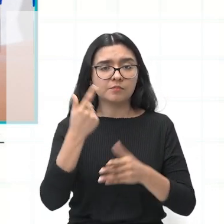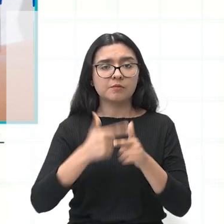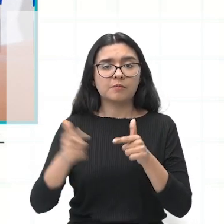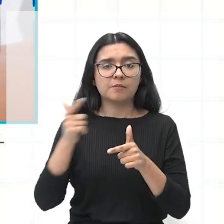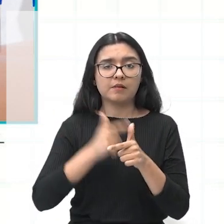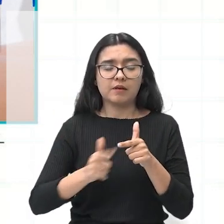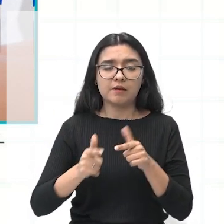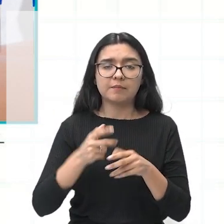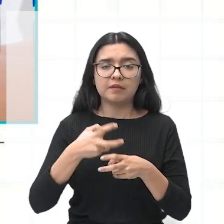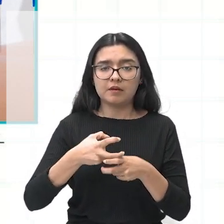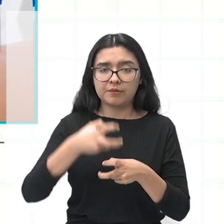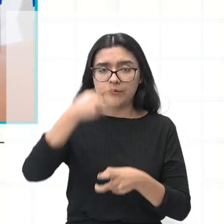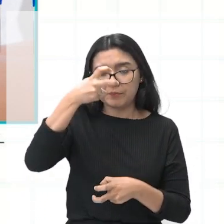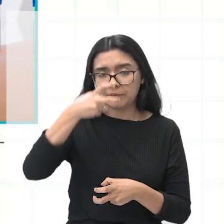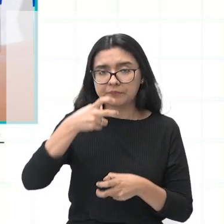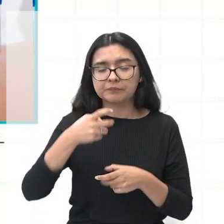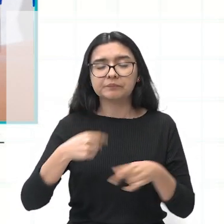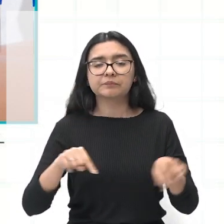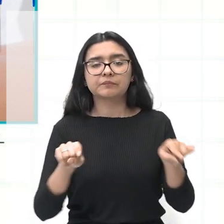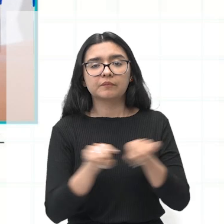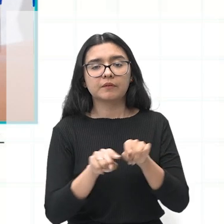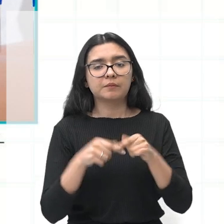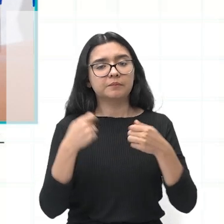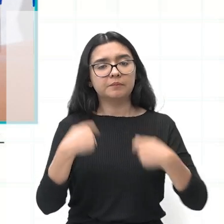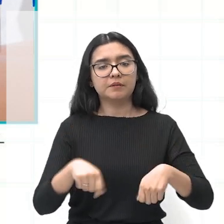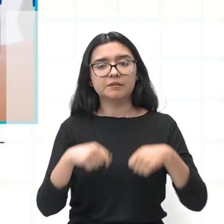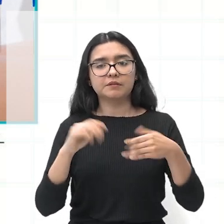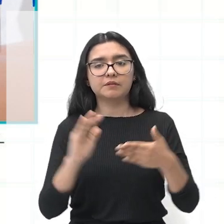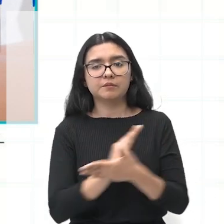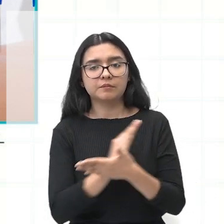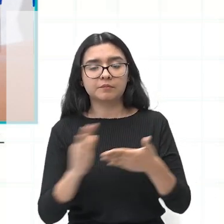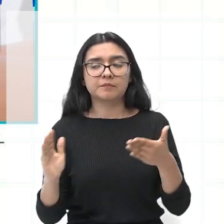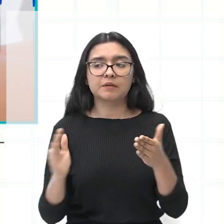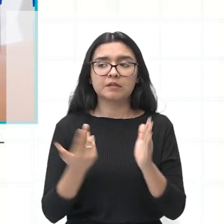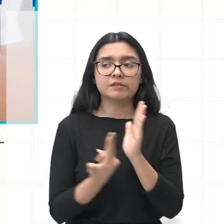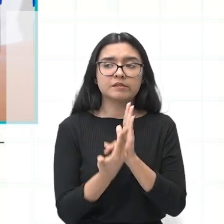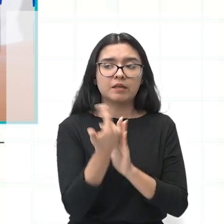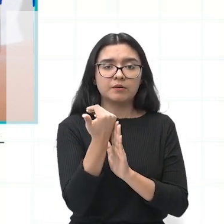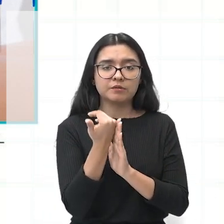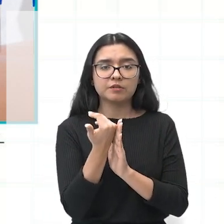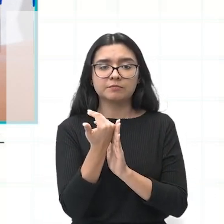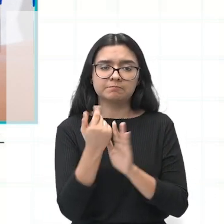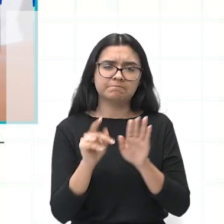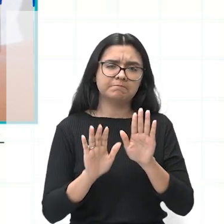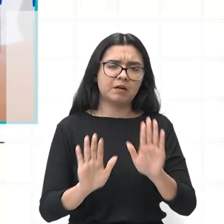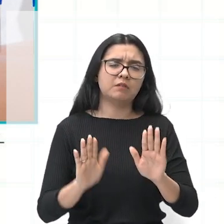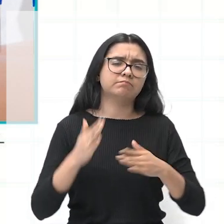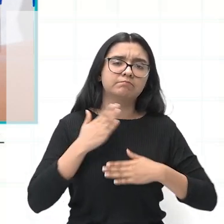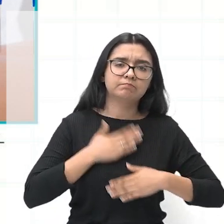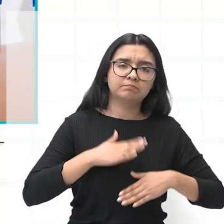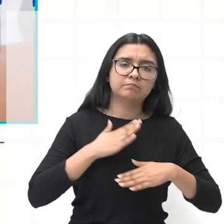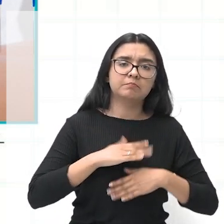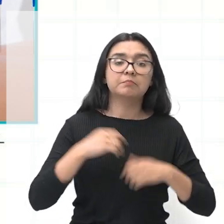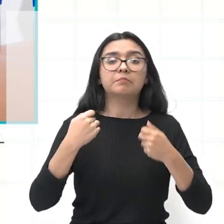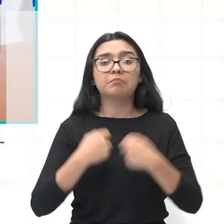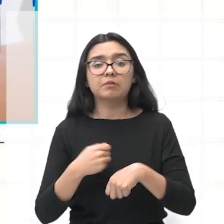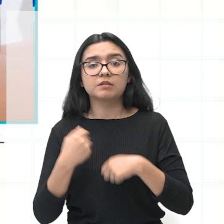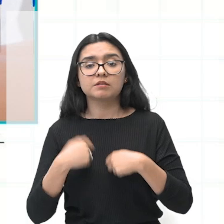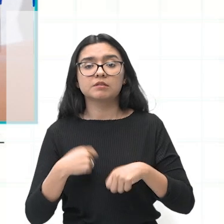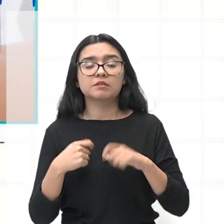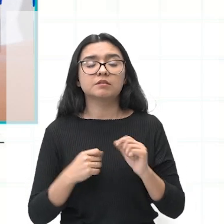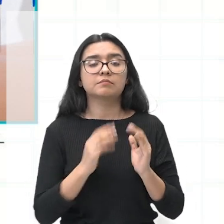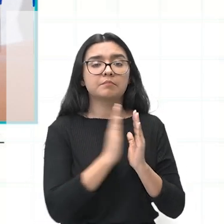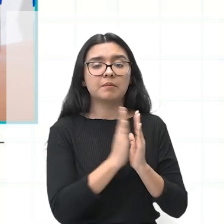já instalada, é necessário, por vezes, cirurgia, mas fiquem tranquilos, a gente precisa passar por todas